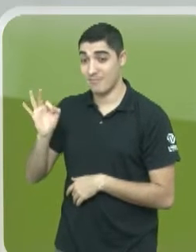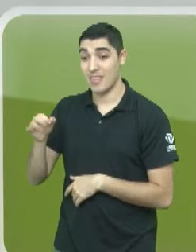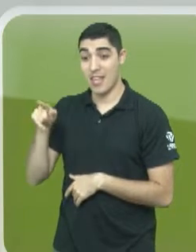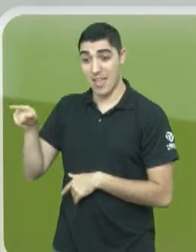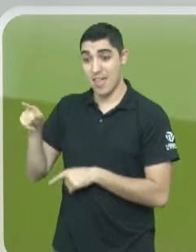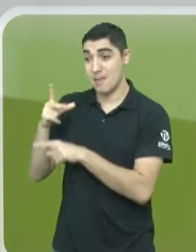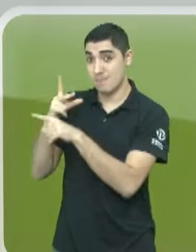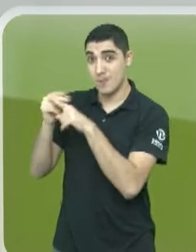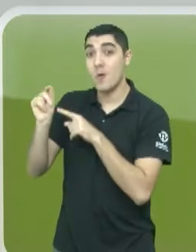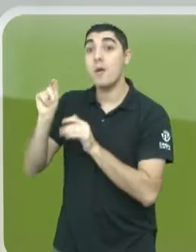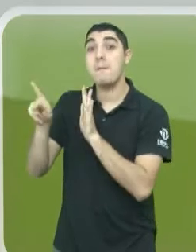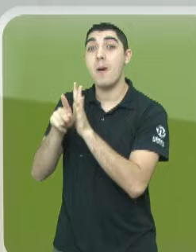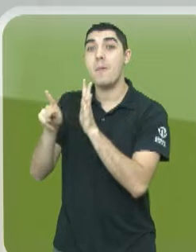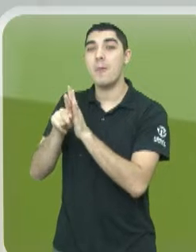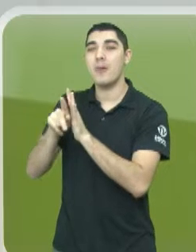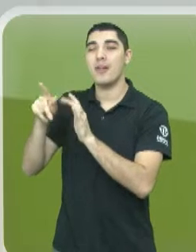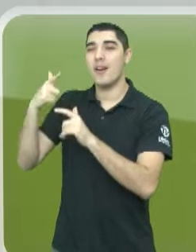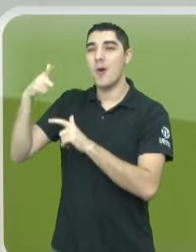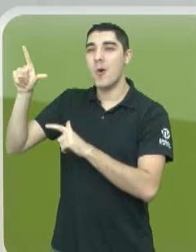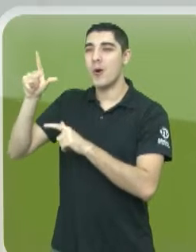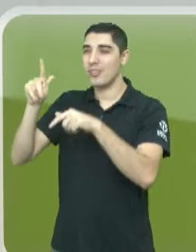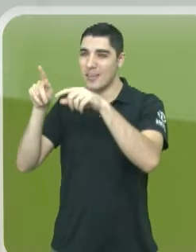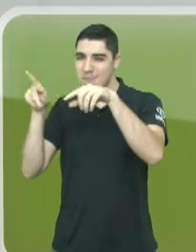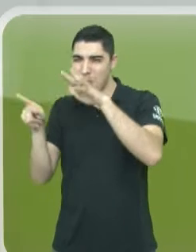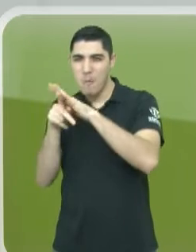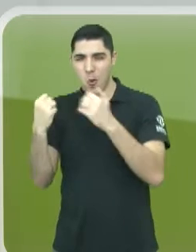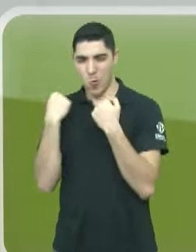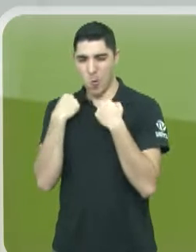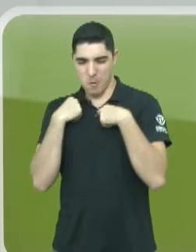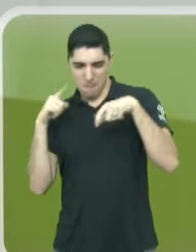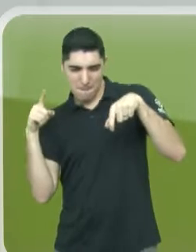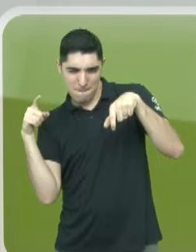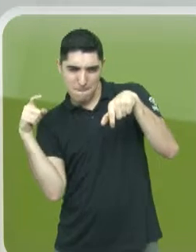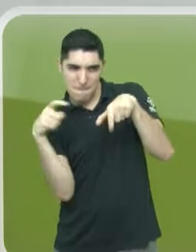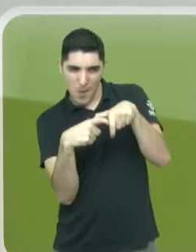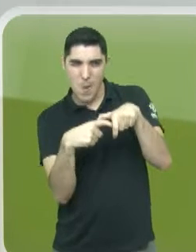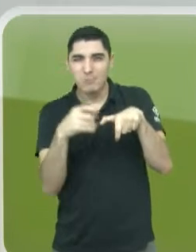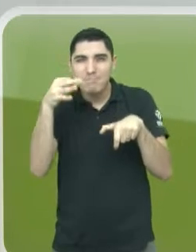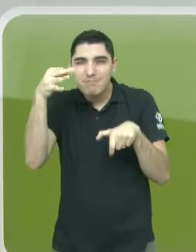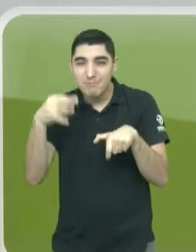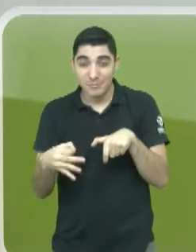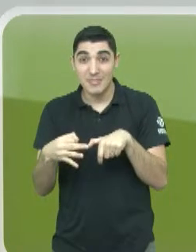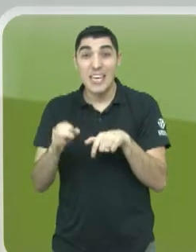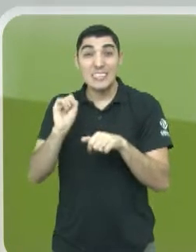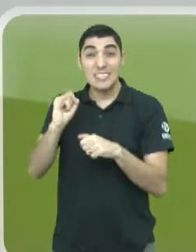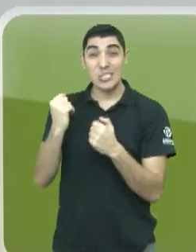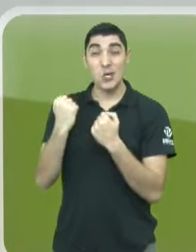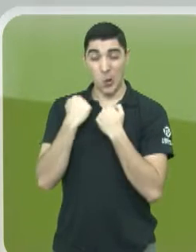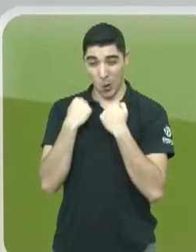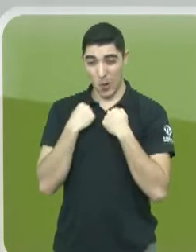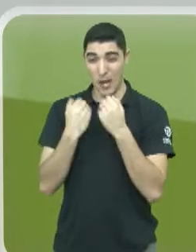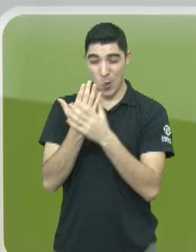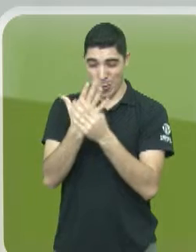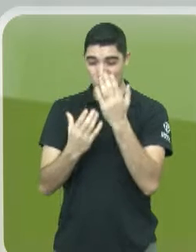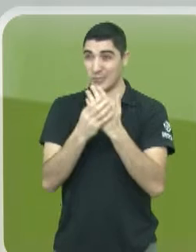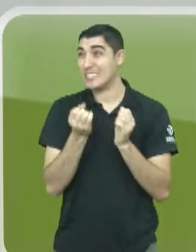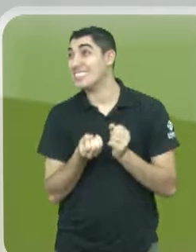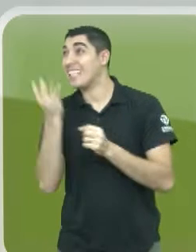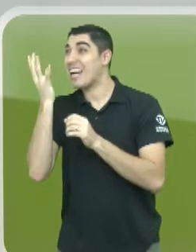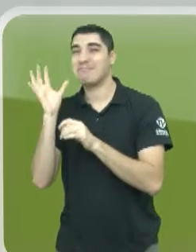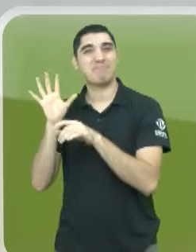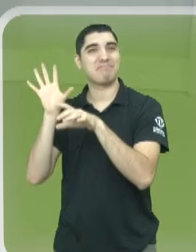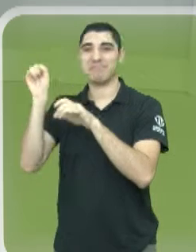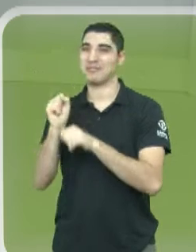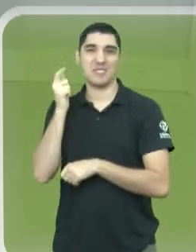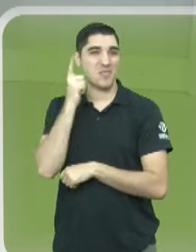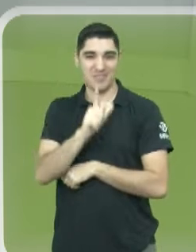acordou a coruja, né? Acertou a gaveta do goleiro, mesmo se o goleiro tentasse jogar a luva, nem assim ele provavelmente conseguiria pegar